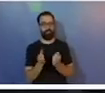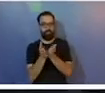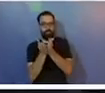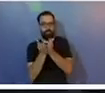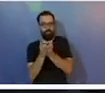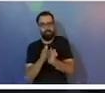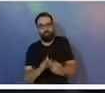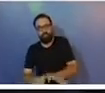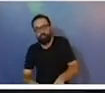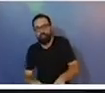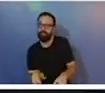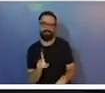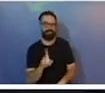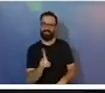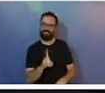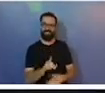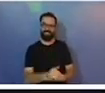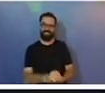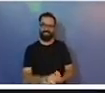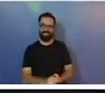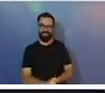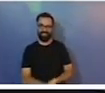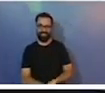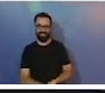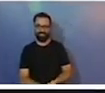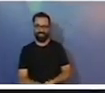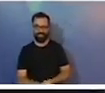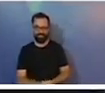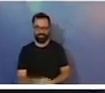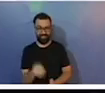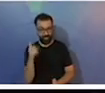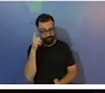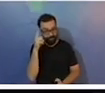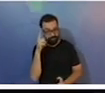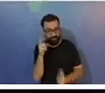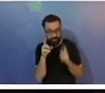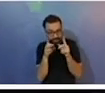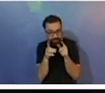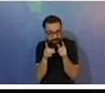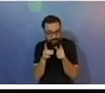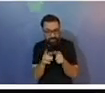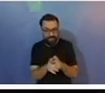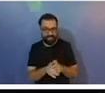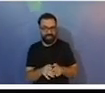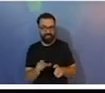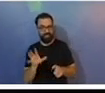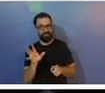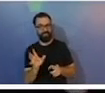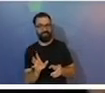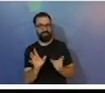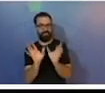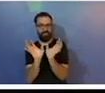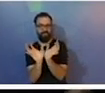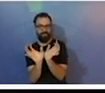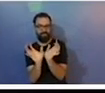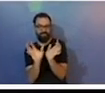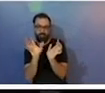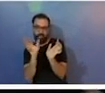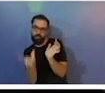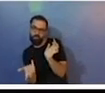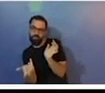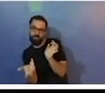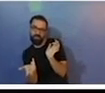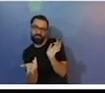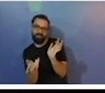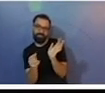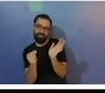meu navio. E aí ela já vai ficar esperta, porque ela pode continuar. E só tem metade do meu navio afundando, pegando fogo. O